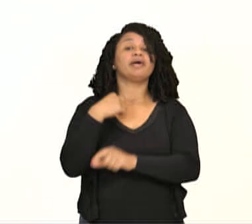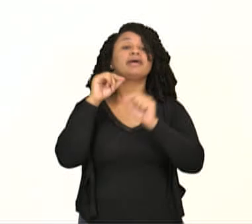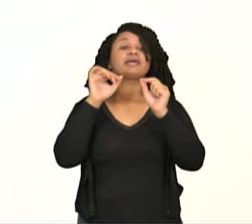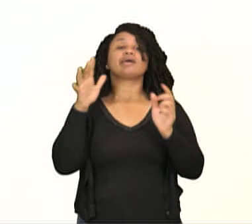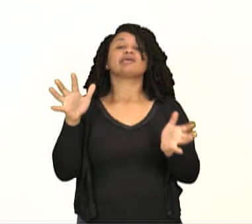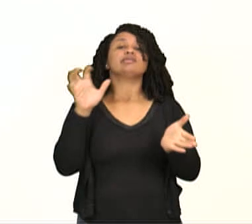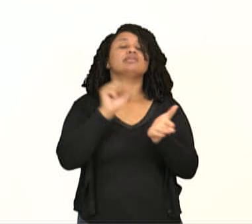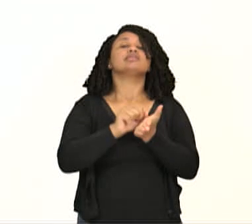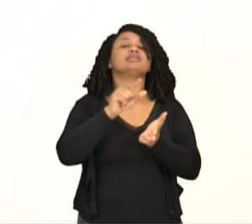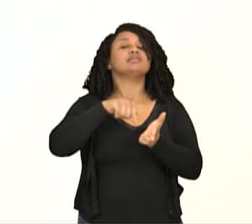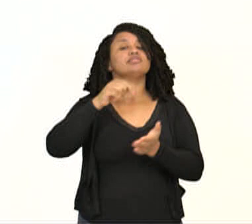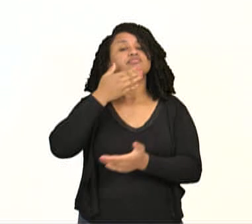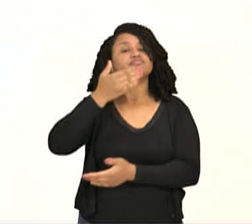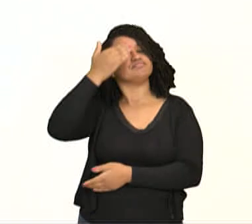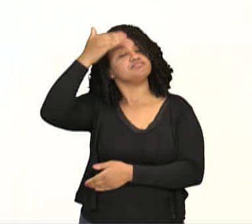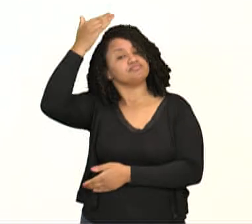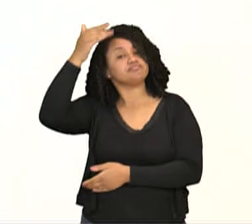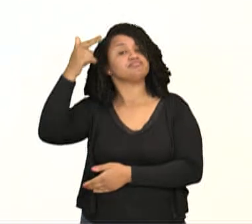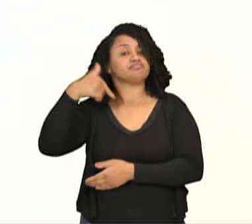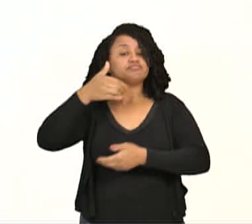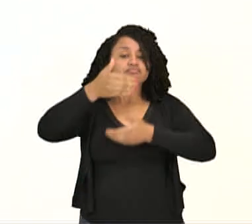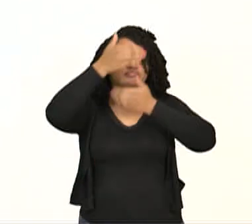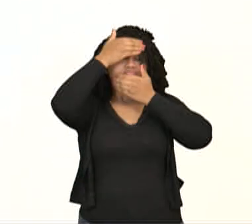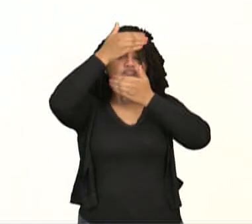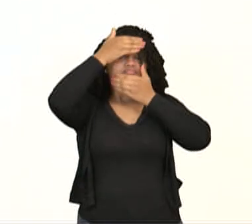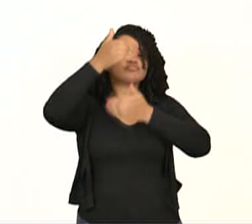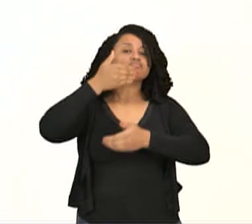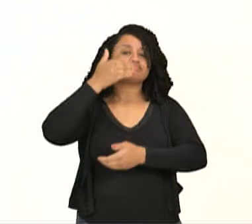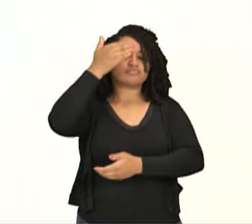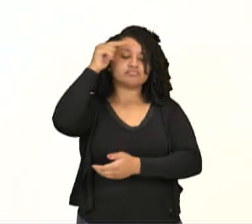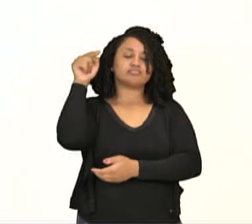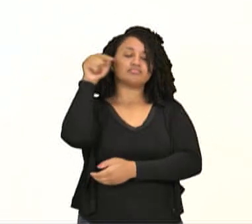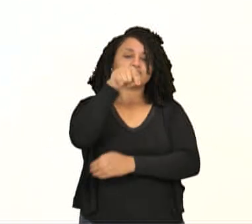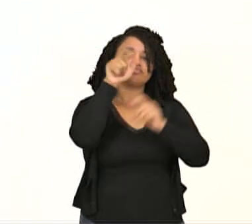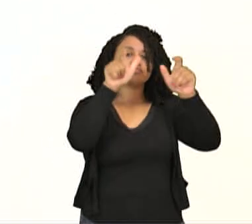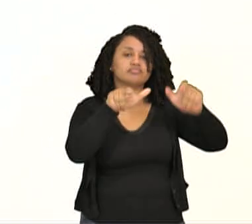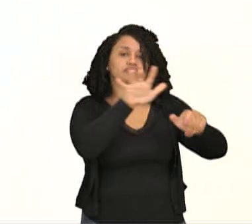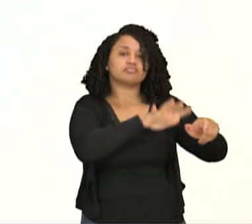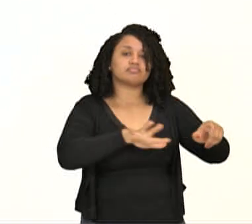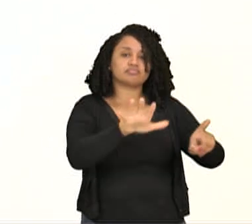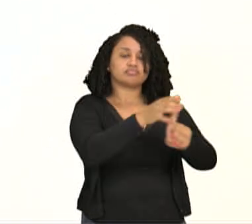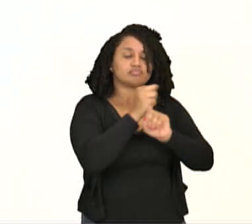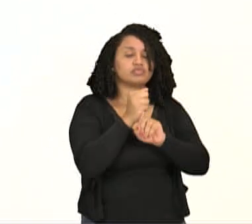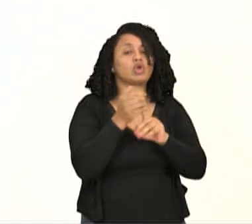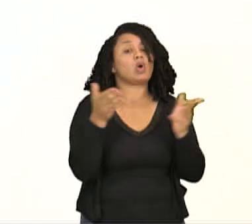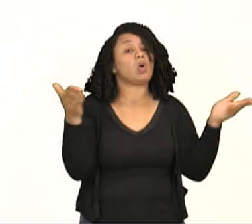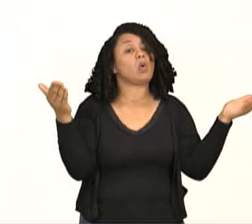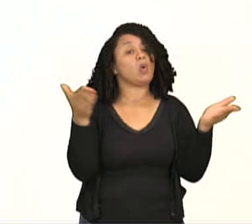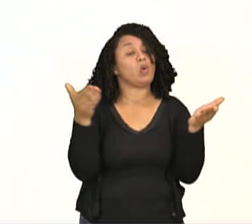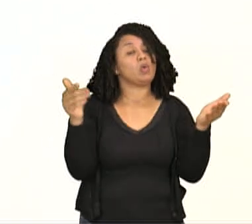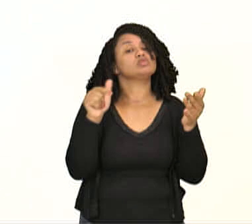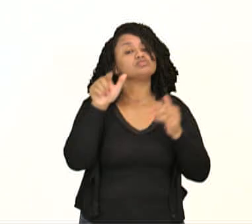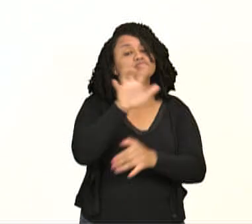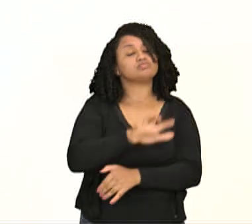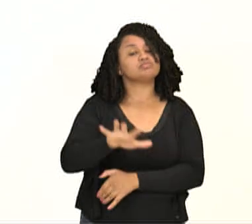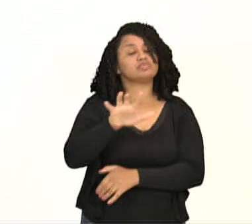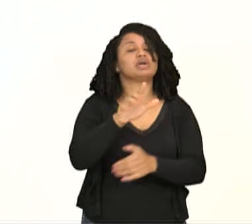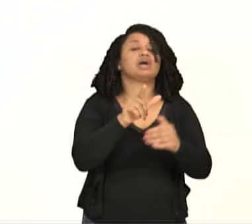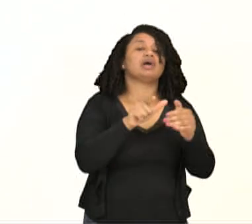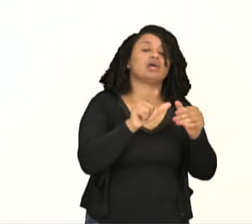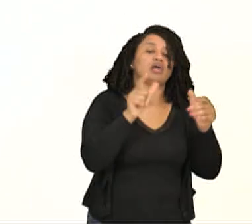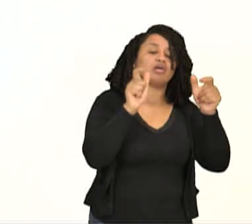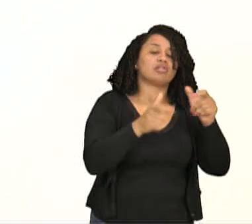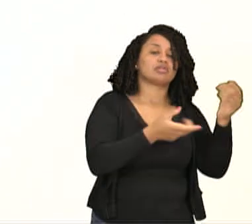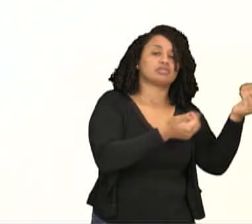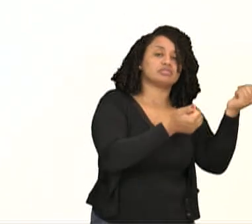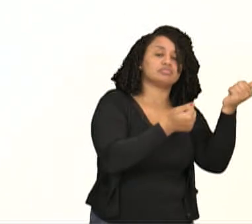pelos muçulmanos, os árabes muçulmanos. E essa região, hoje, né, ela vai formar o território da Espanha,